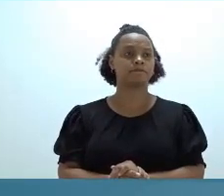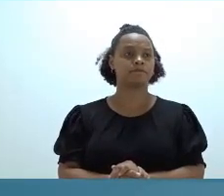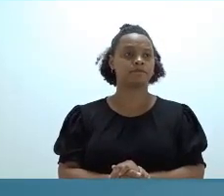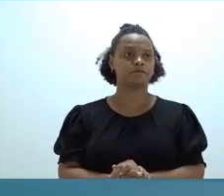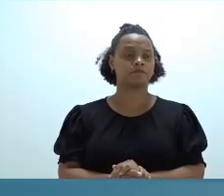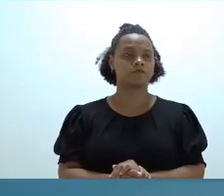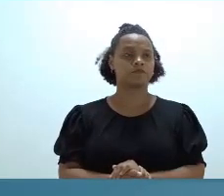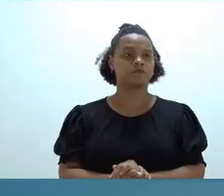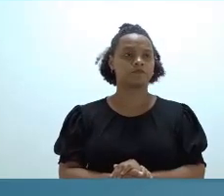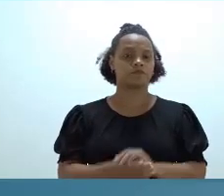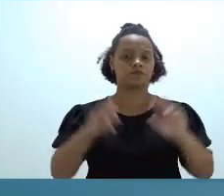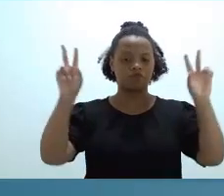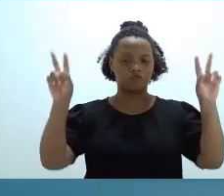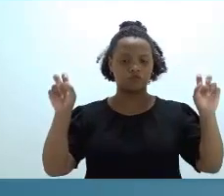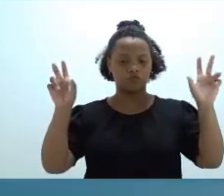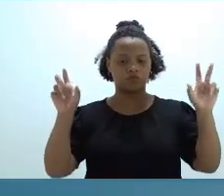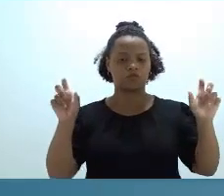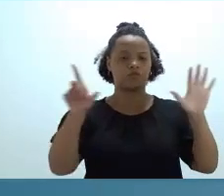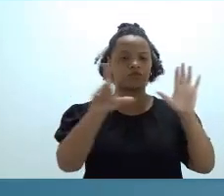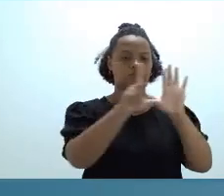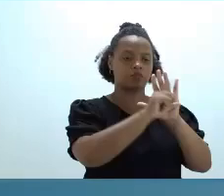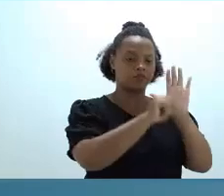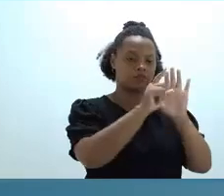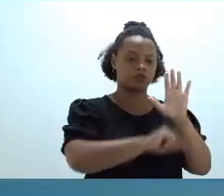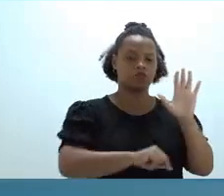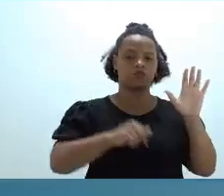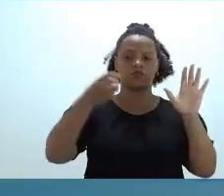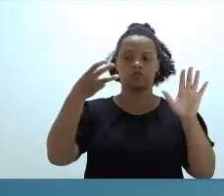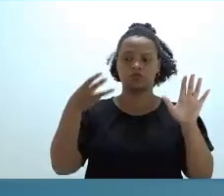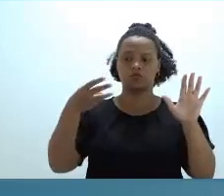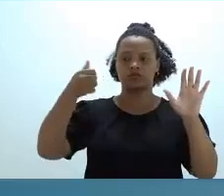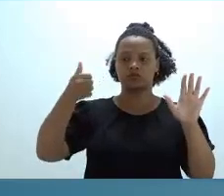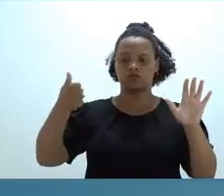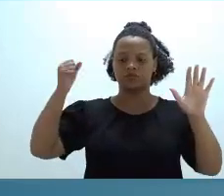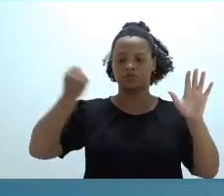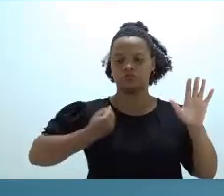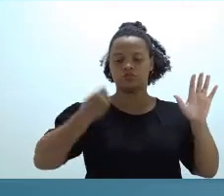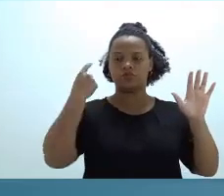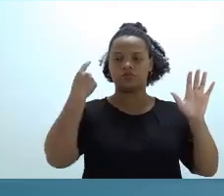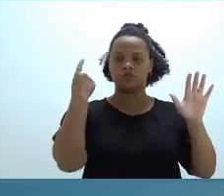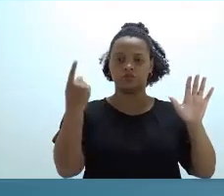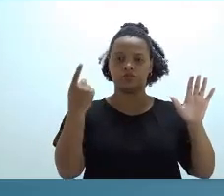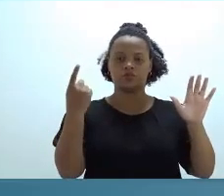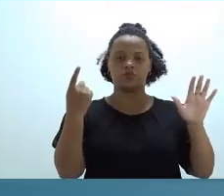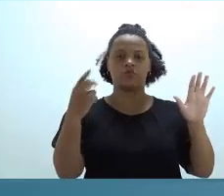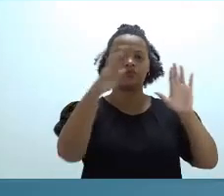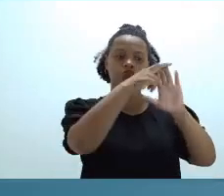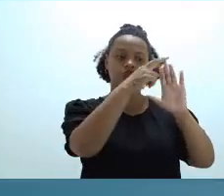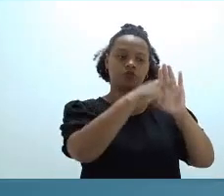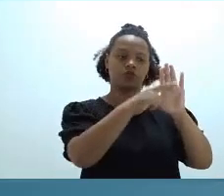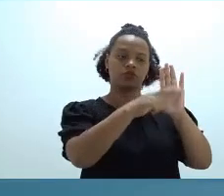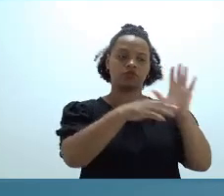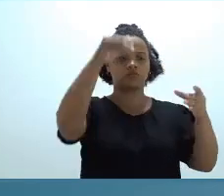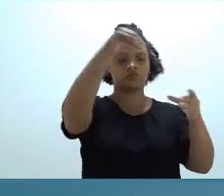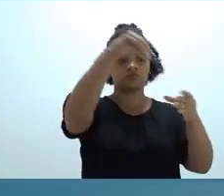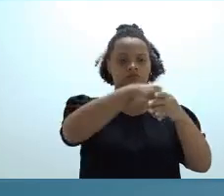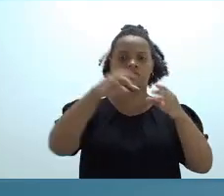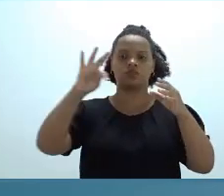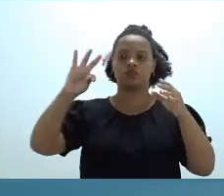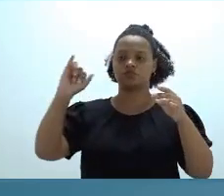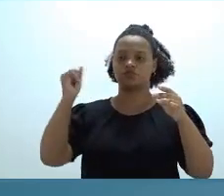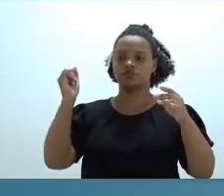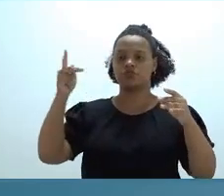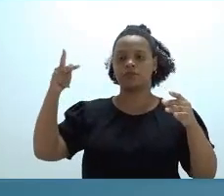assuntos previstos nos incisos do artigo 31, parágrafo 1º do Regimento Interno do TJPA com aqueles preconizados no artigo